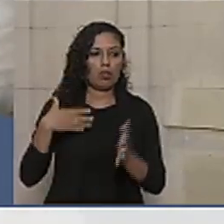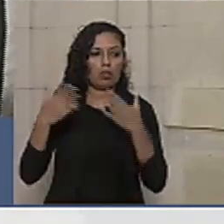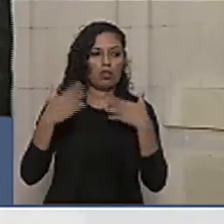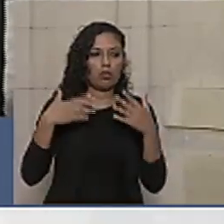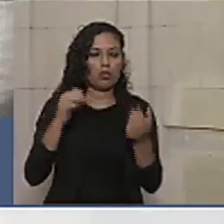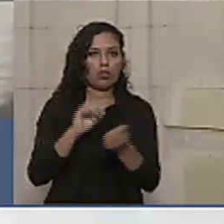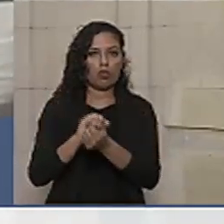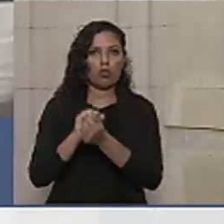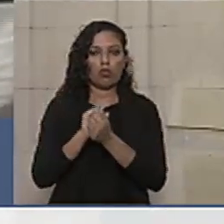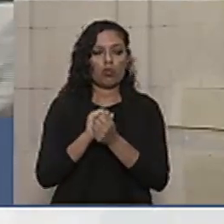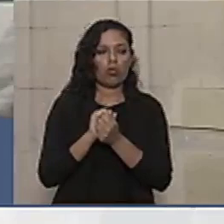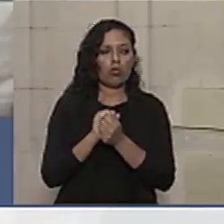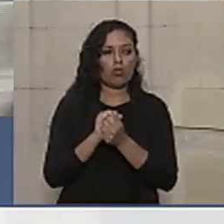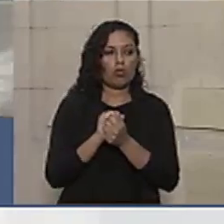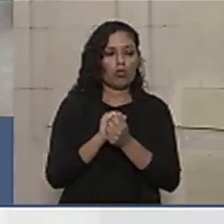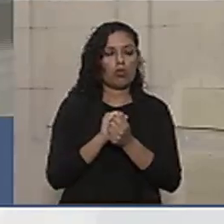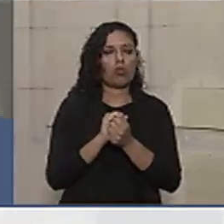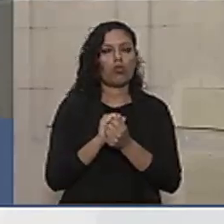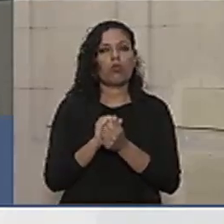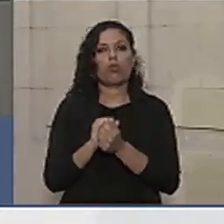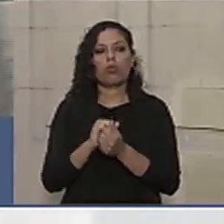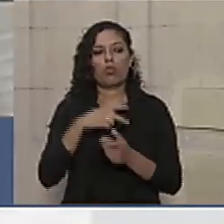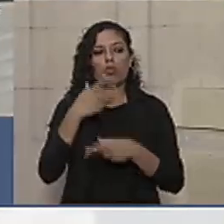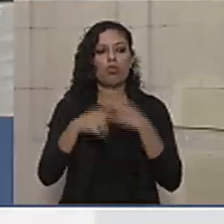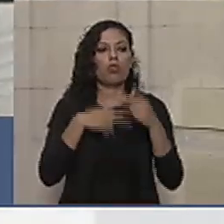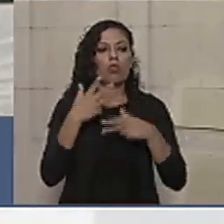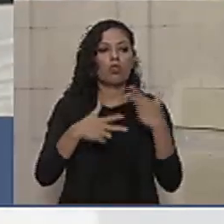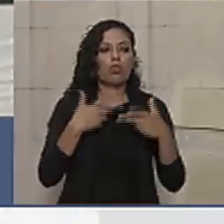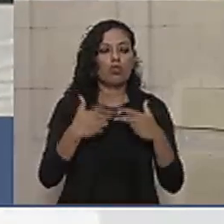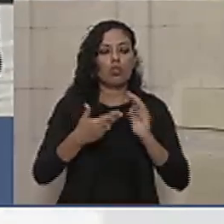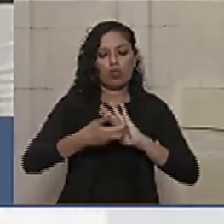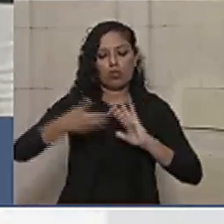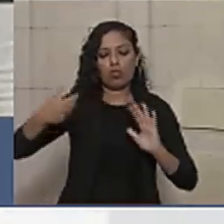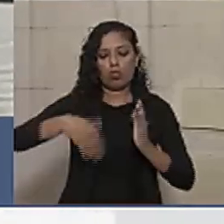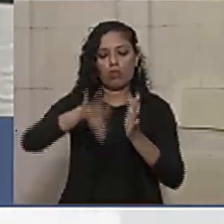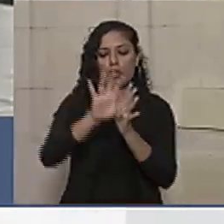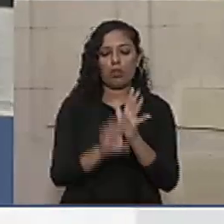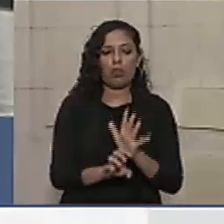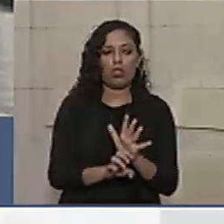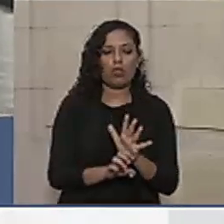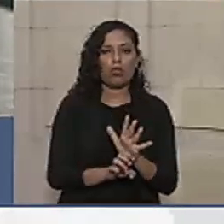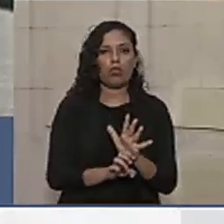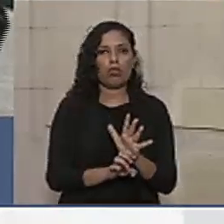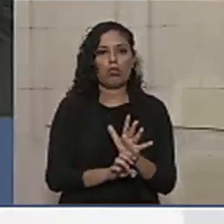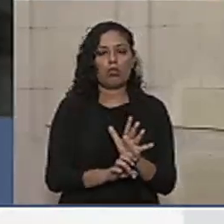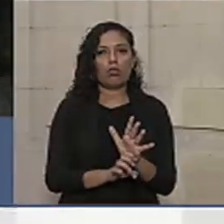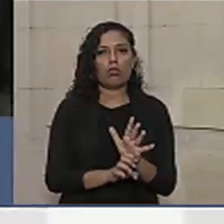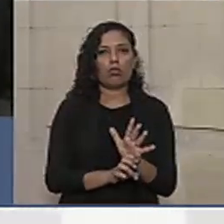e eu concordei em retirar minha emenda ao projeto do deputado. Então,